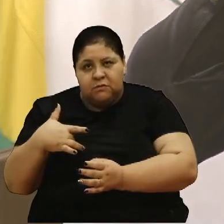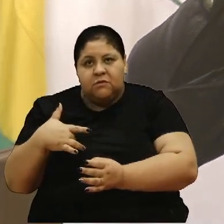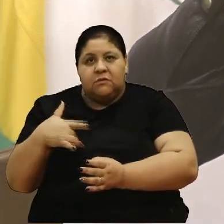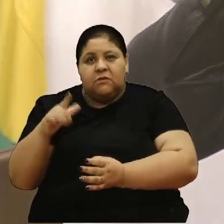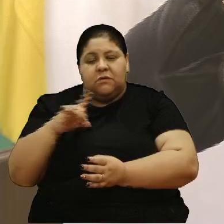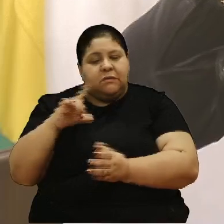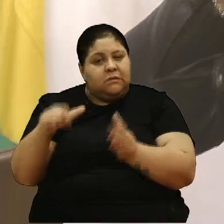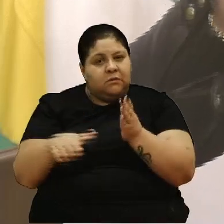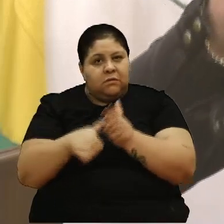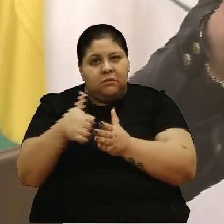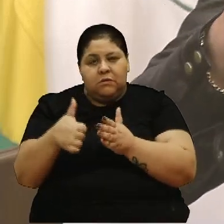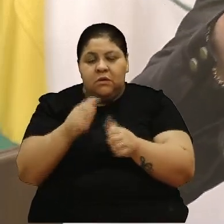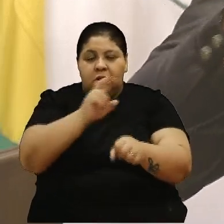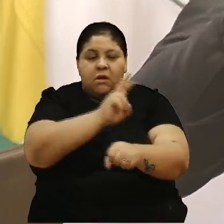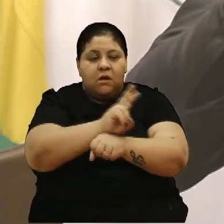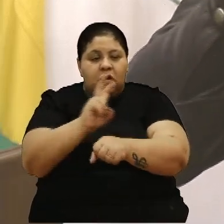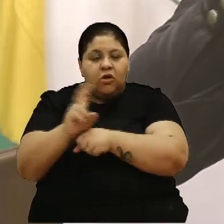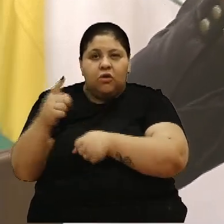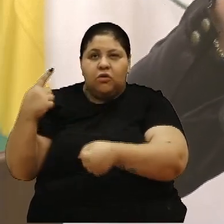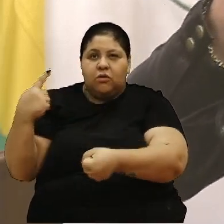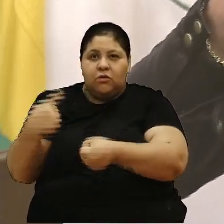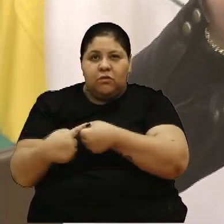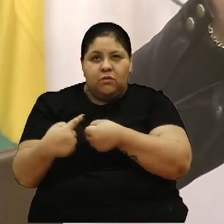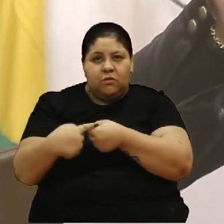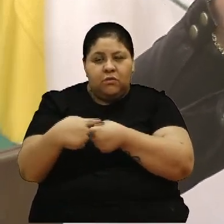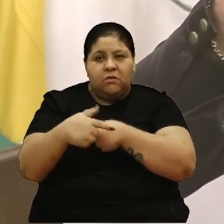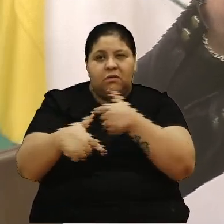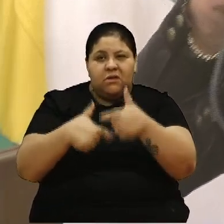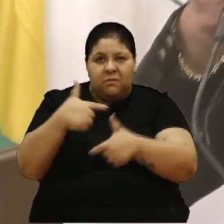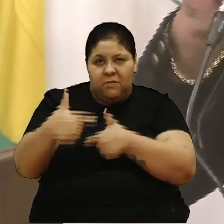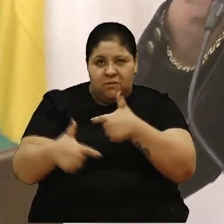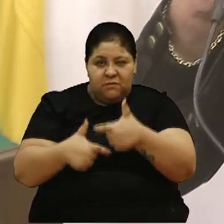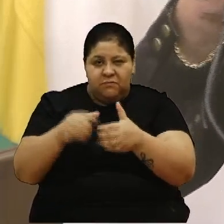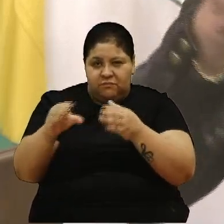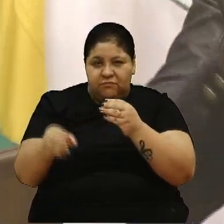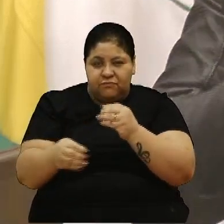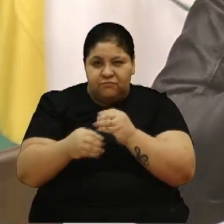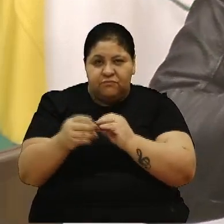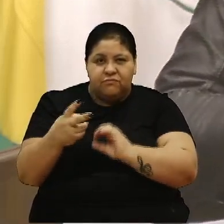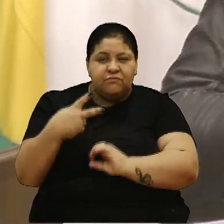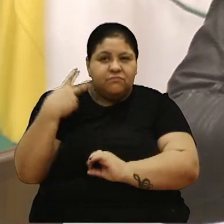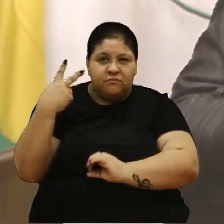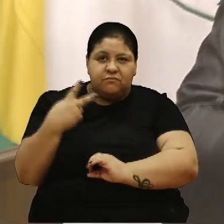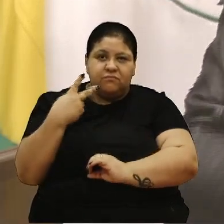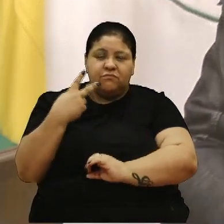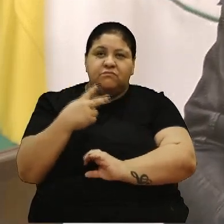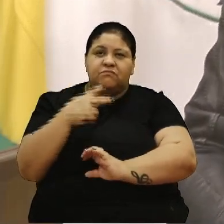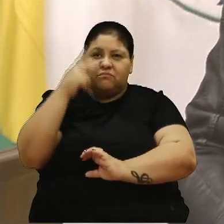temos que melhorar a zeladoria da nossa cidade, mas estamos trabalhando para isso. Uma parte, vereador Edson.